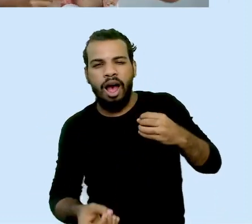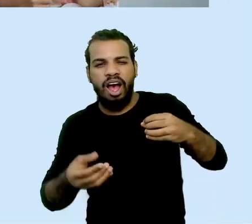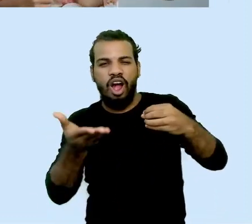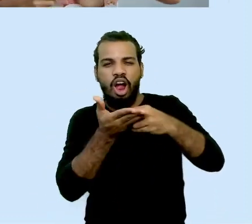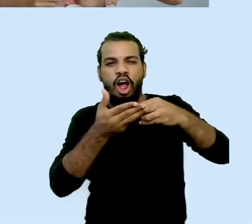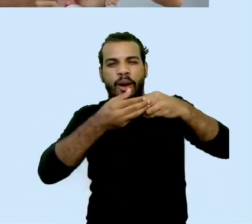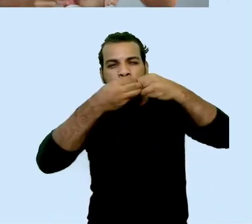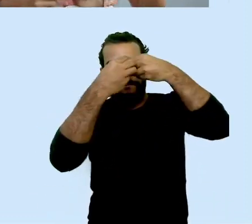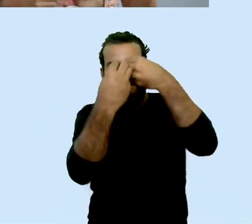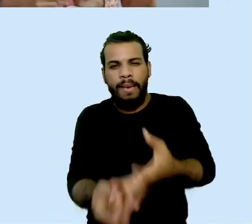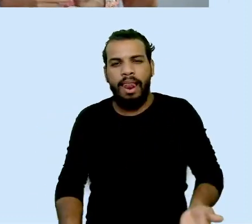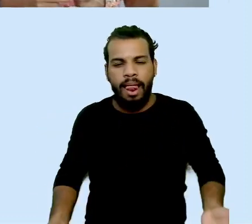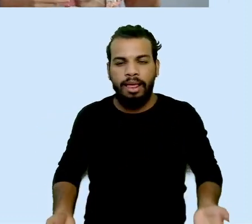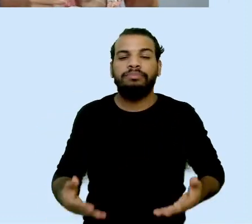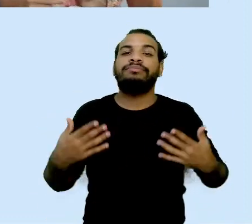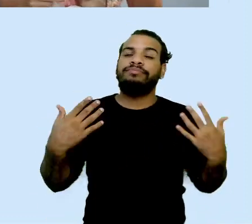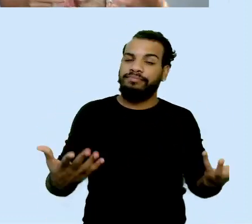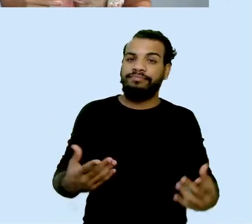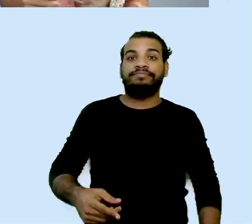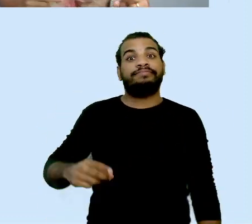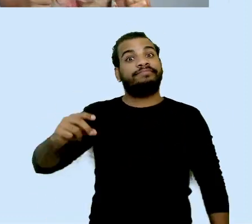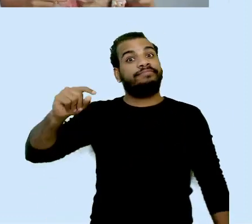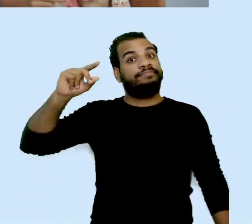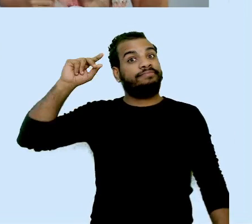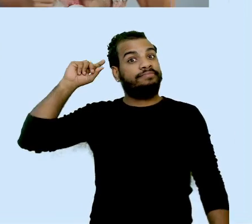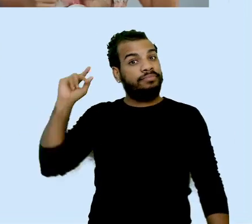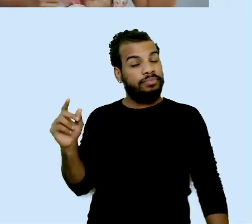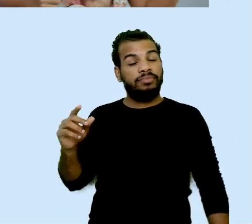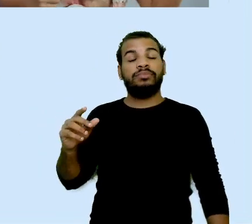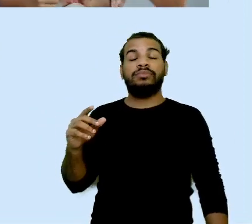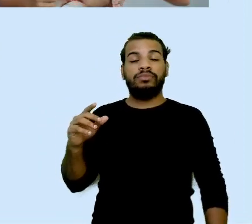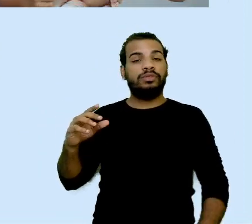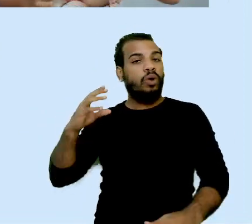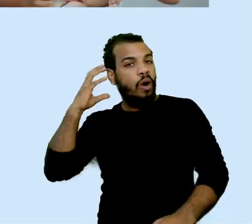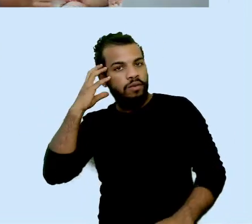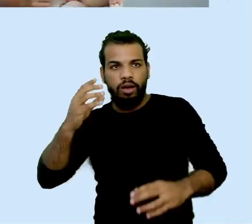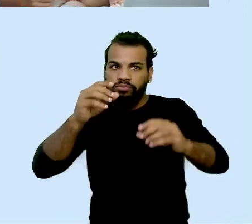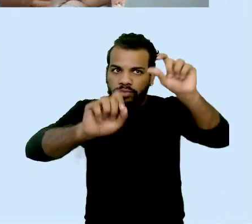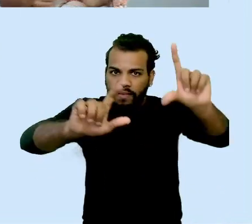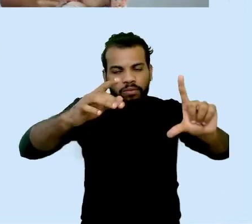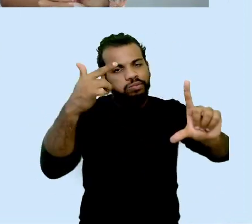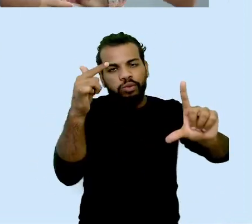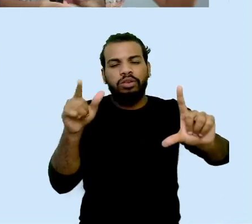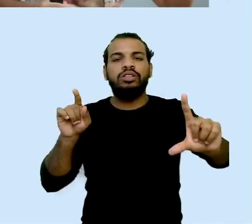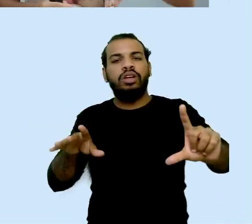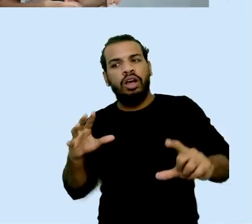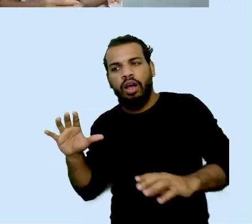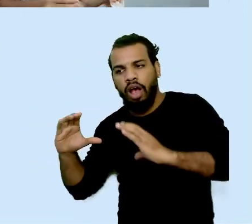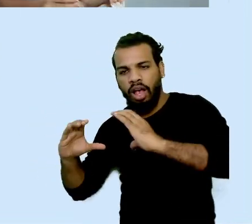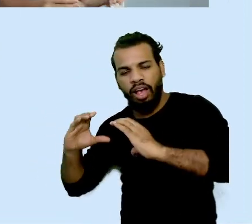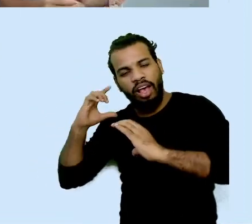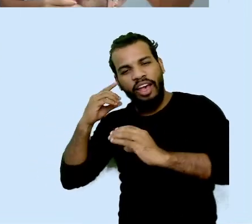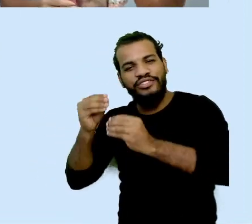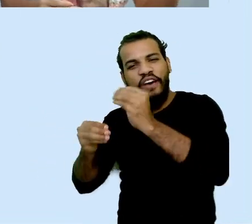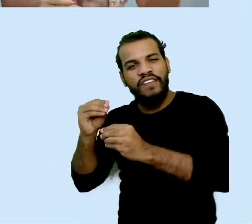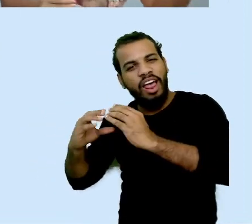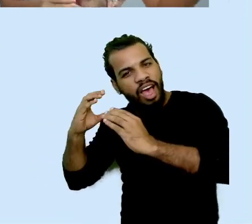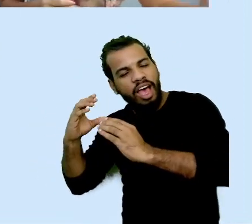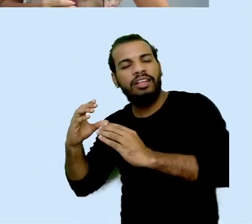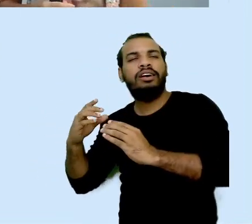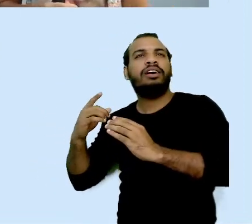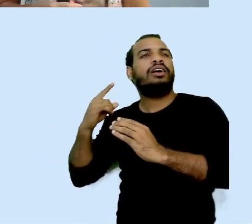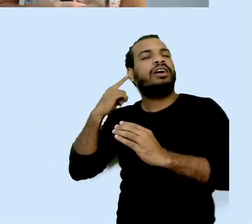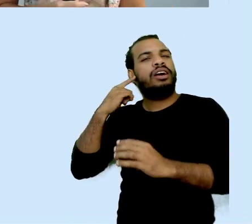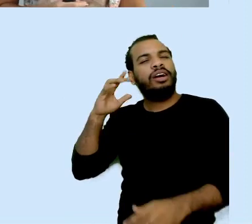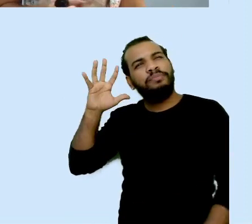era áurea do rádio, eram super importantes para que o público conseguisse visualizar e imaginar aquilo